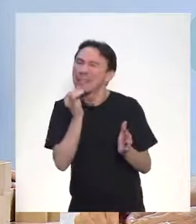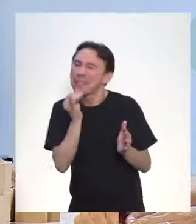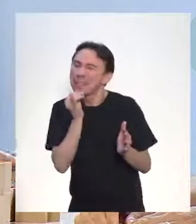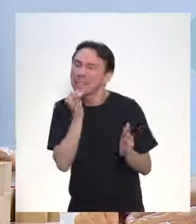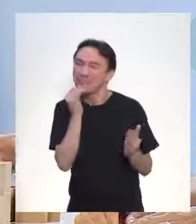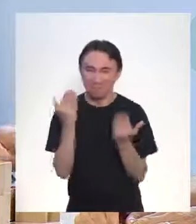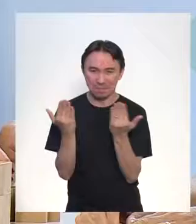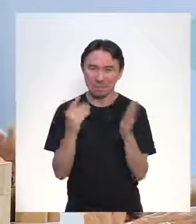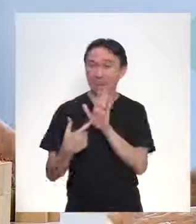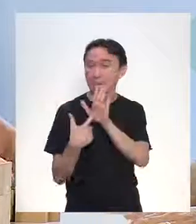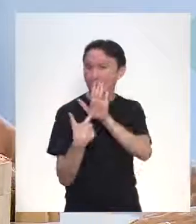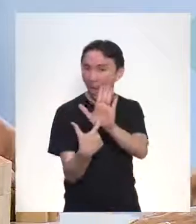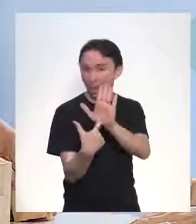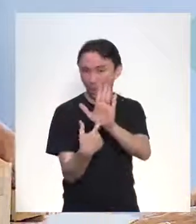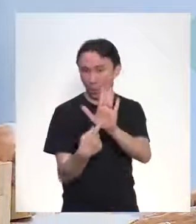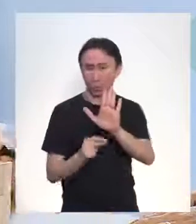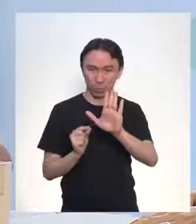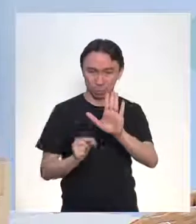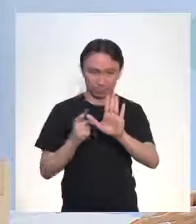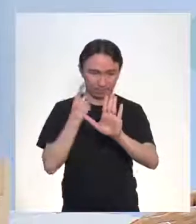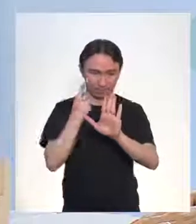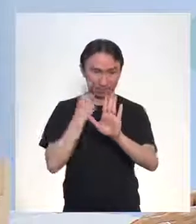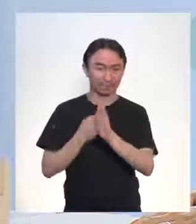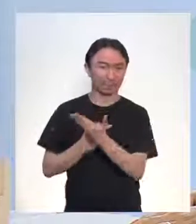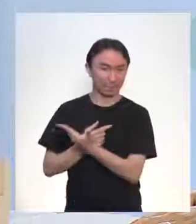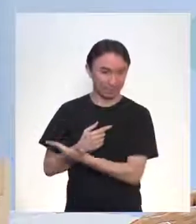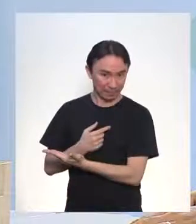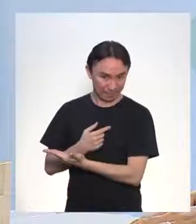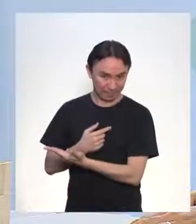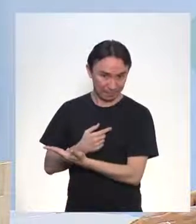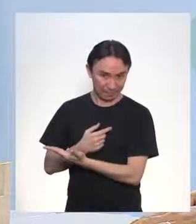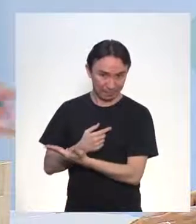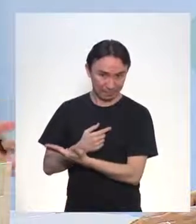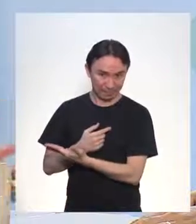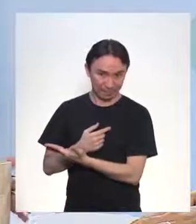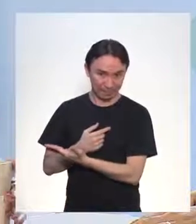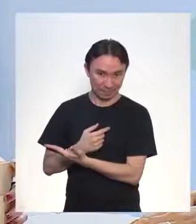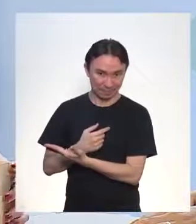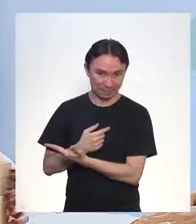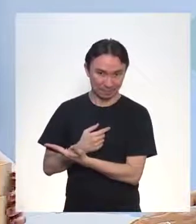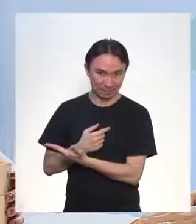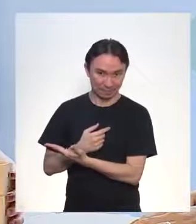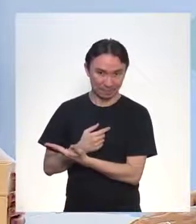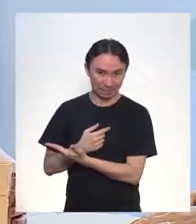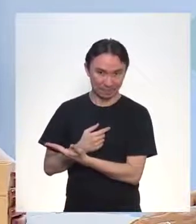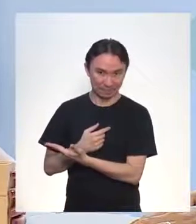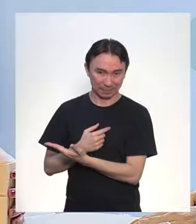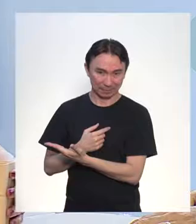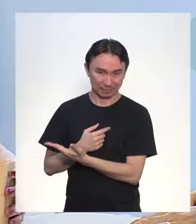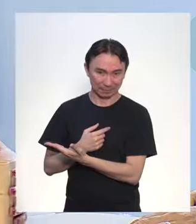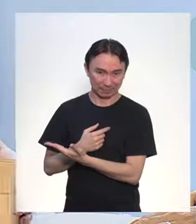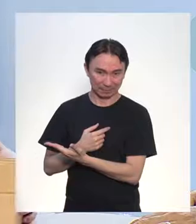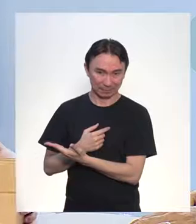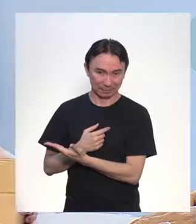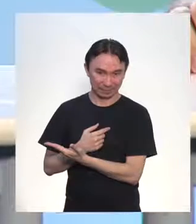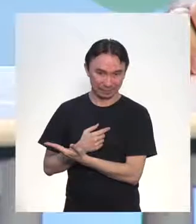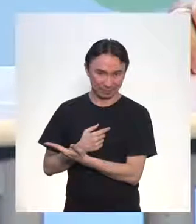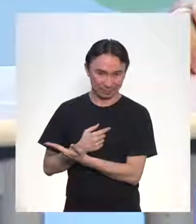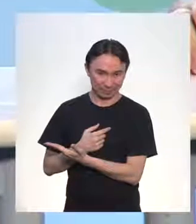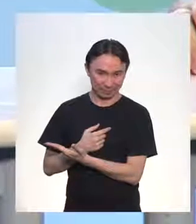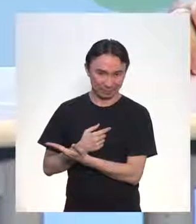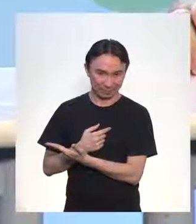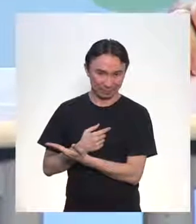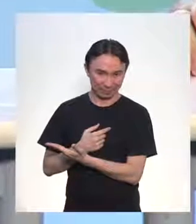fala, nós trouxemos aqui esse esquema. Ver se dá para vocês enxergarem. Eu vou explicar esse texto